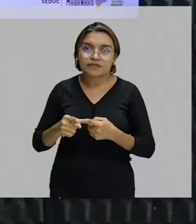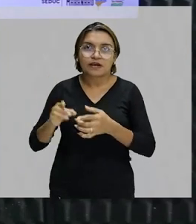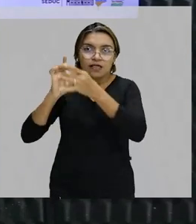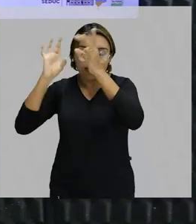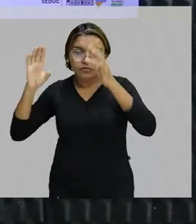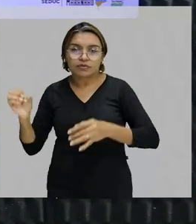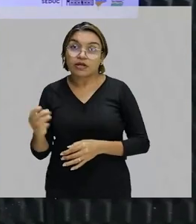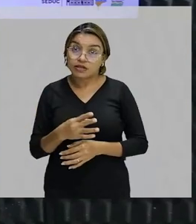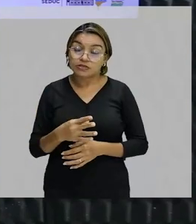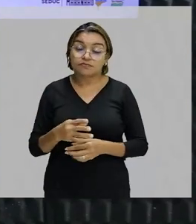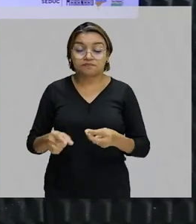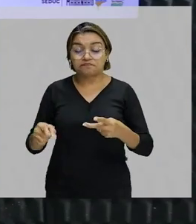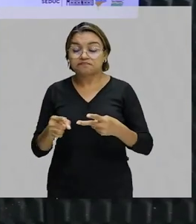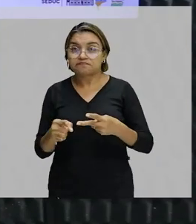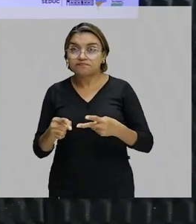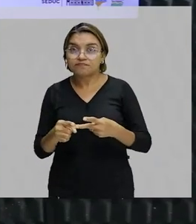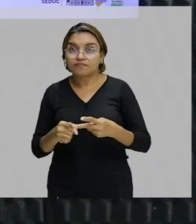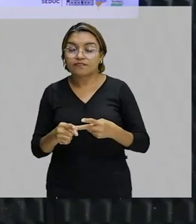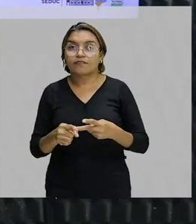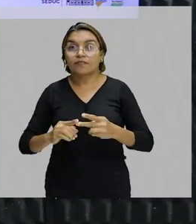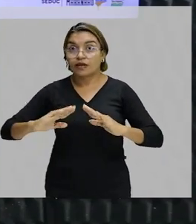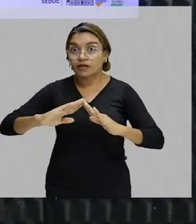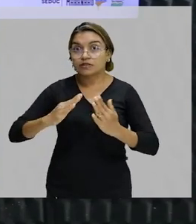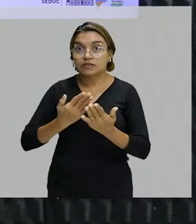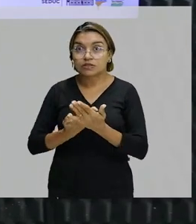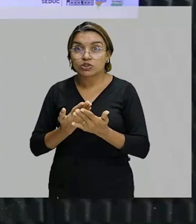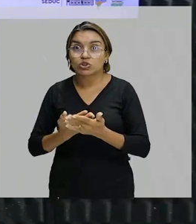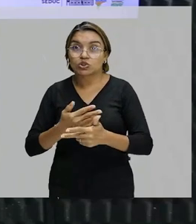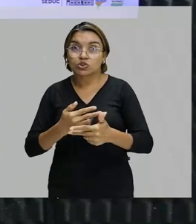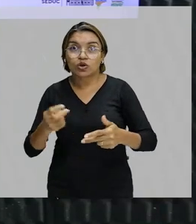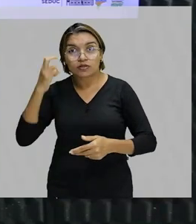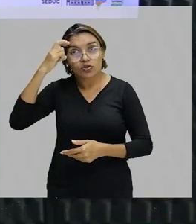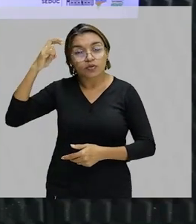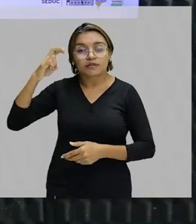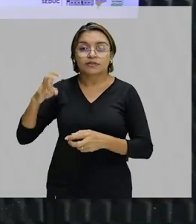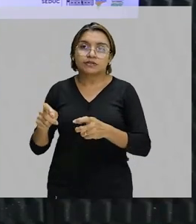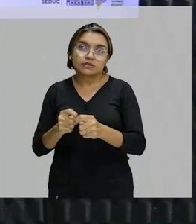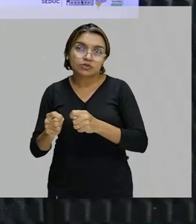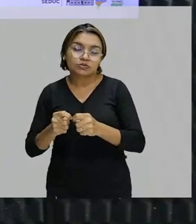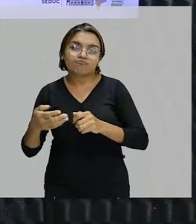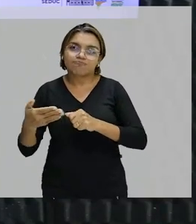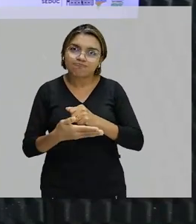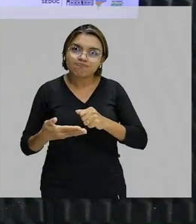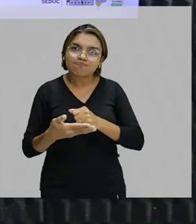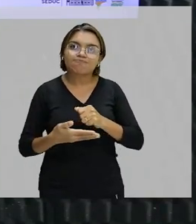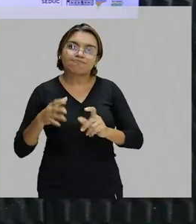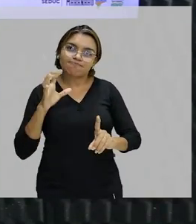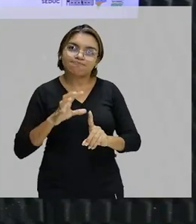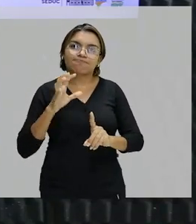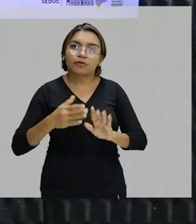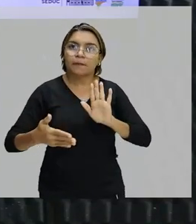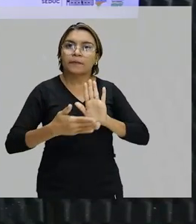neoliberalismo segundo as escolas intelectuais e econômicas que fundamentaram a